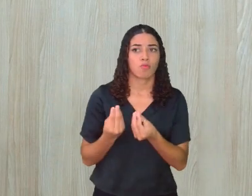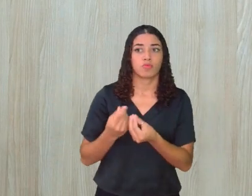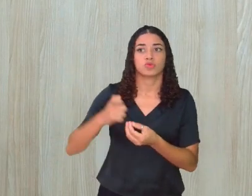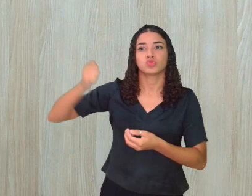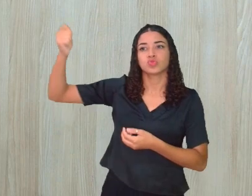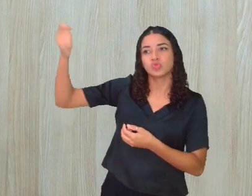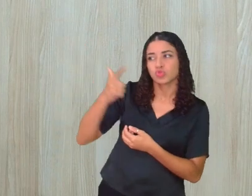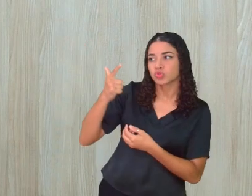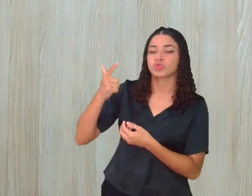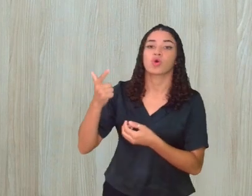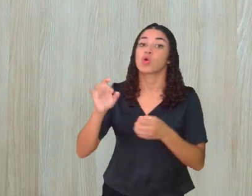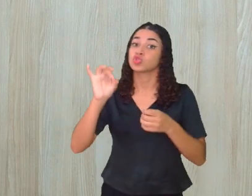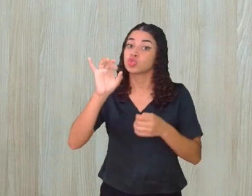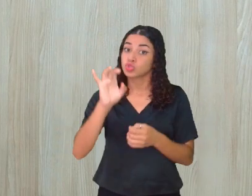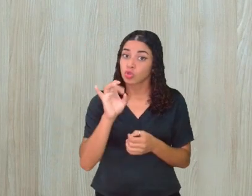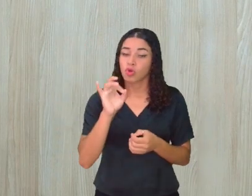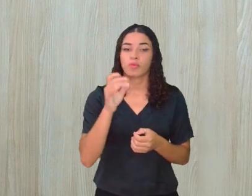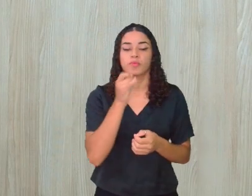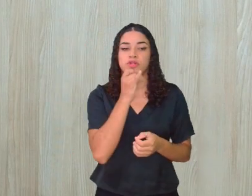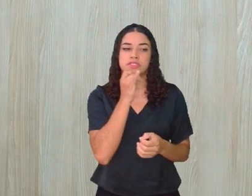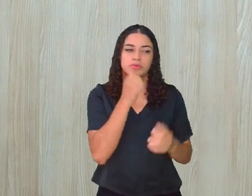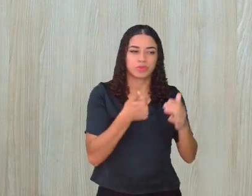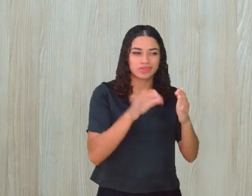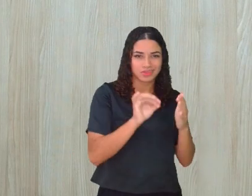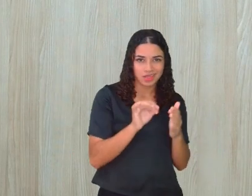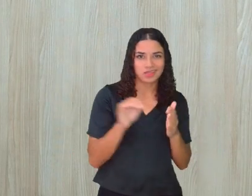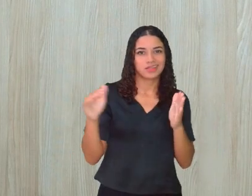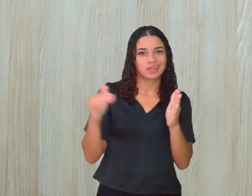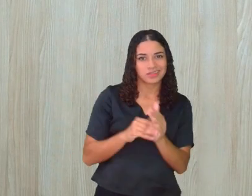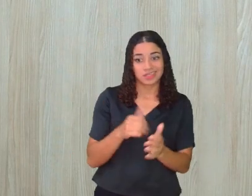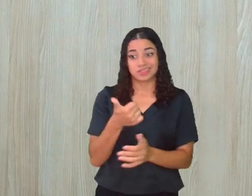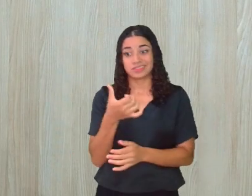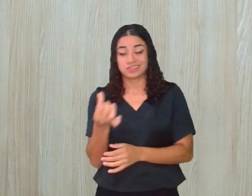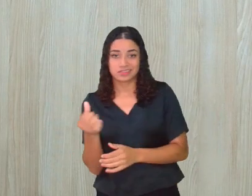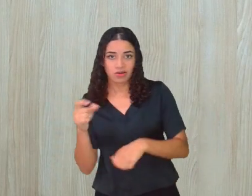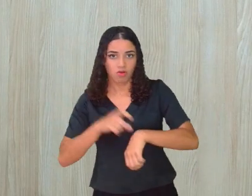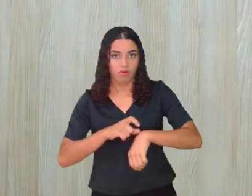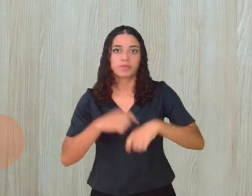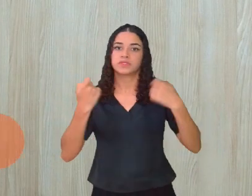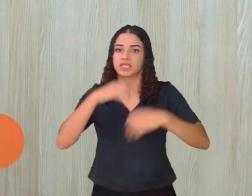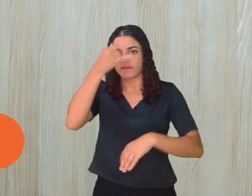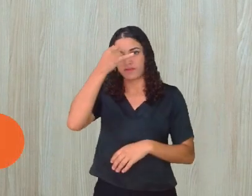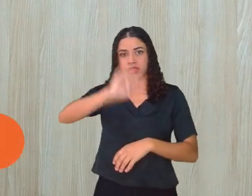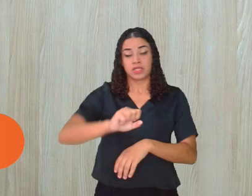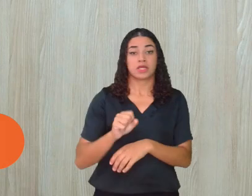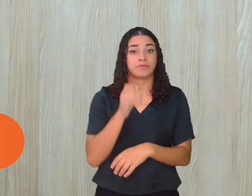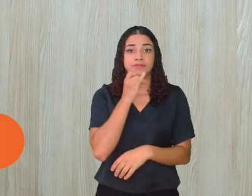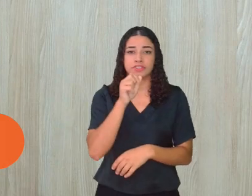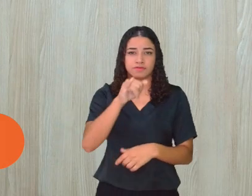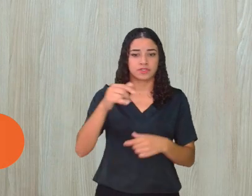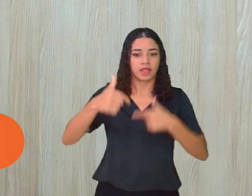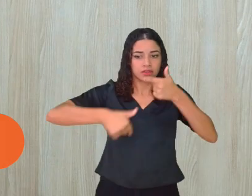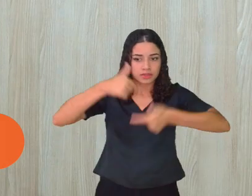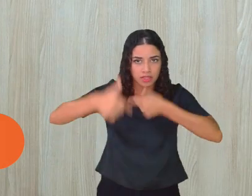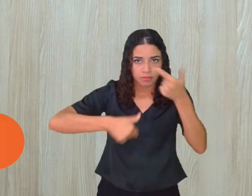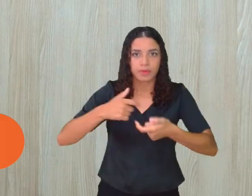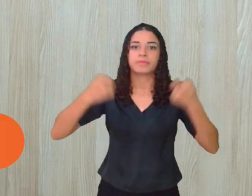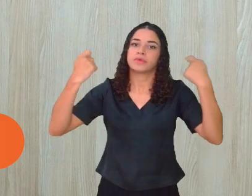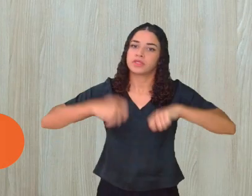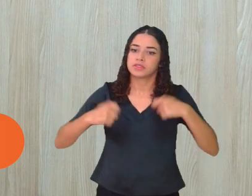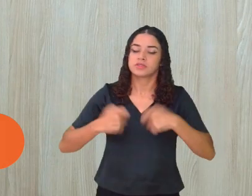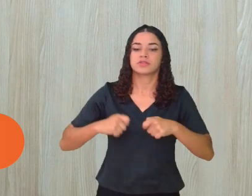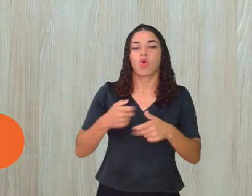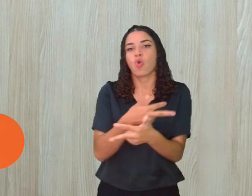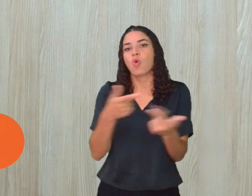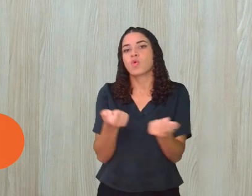de 10 às 16 horas, evitar, sempre se proteger, como a professora Isabel diz. E se você trabalha, é obrigado a trabalhar no sol com a proteção também, é